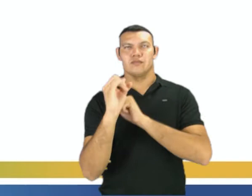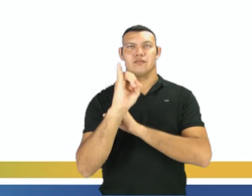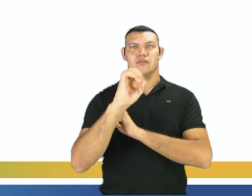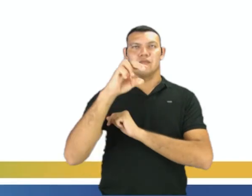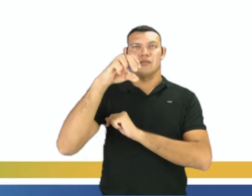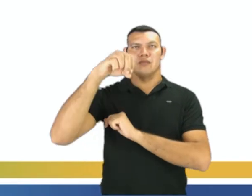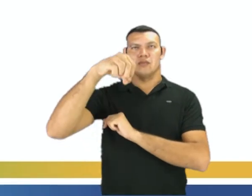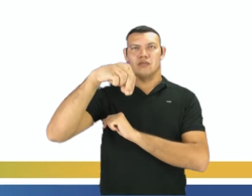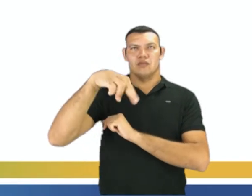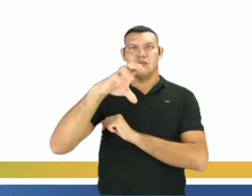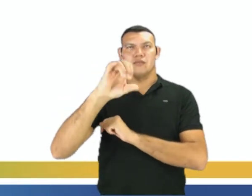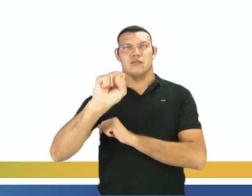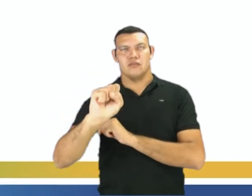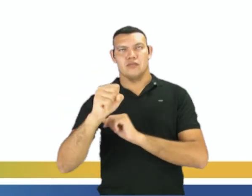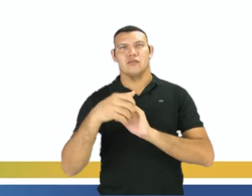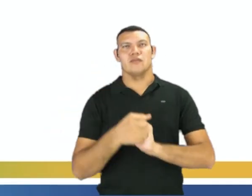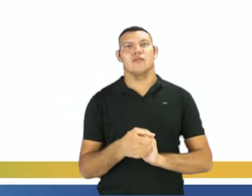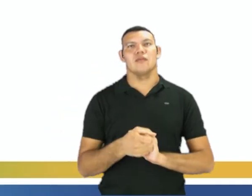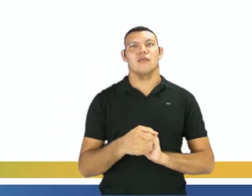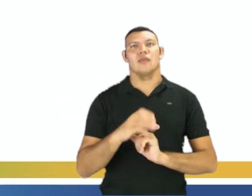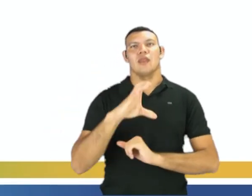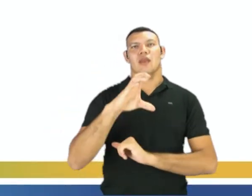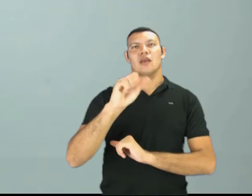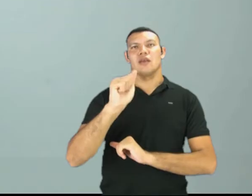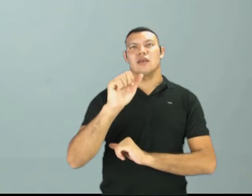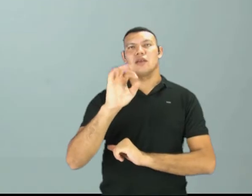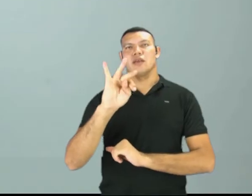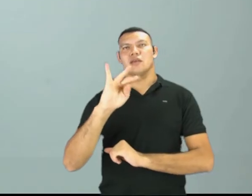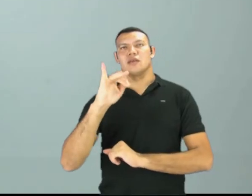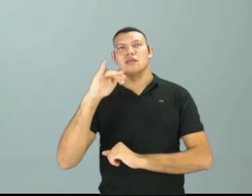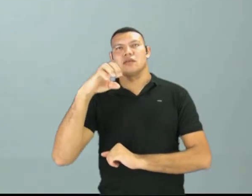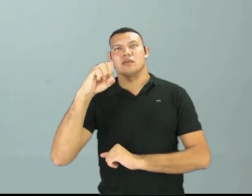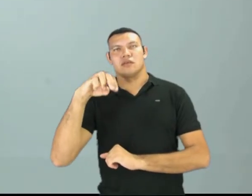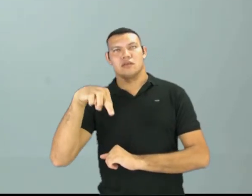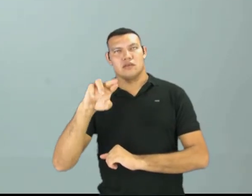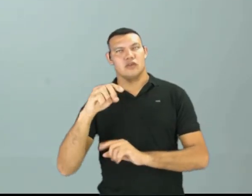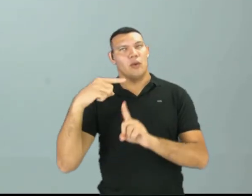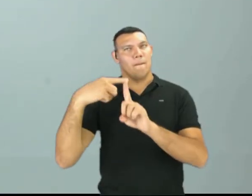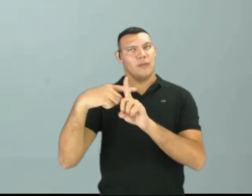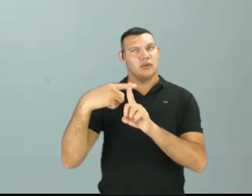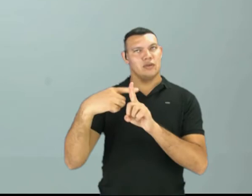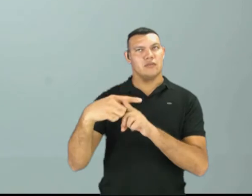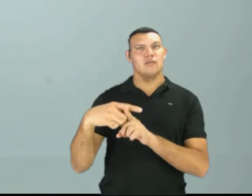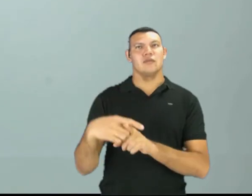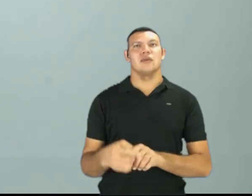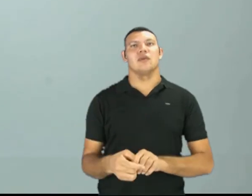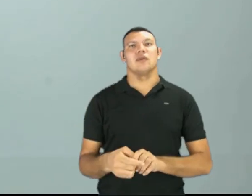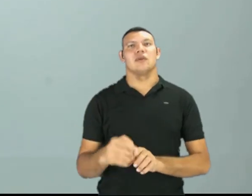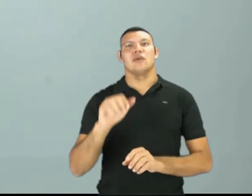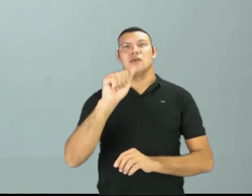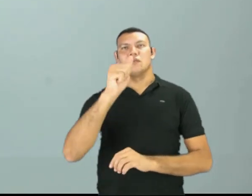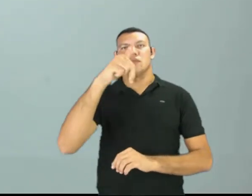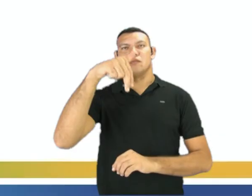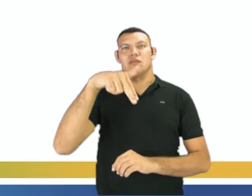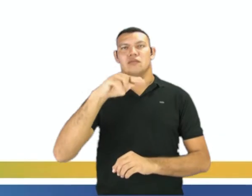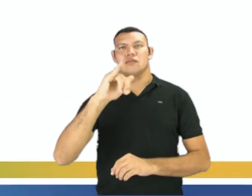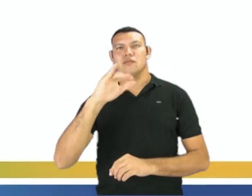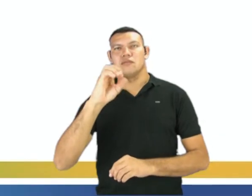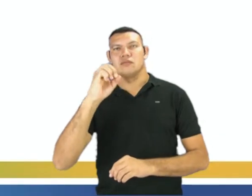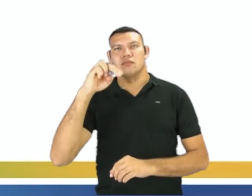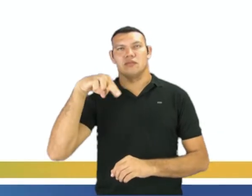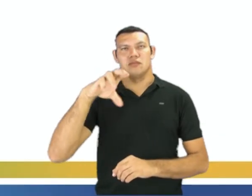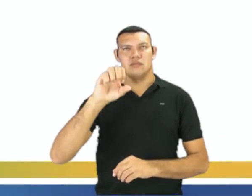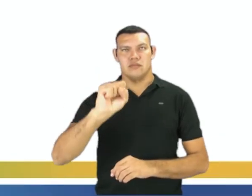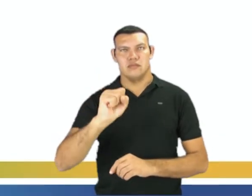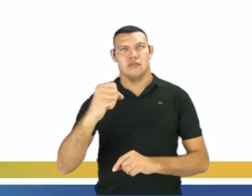são positivos e doam elétrons, e os ânions, que são negativos e recebem elétrons, ok? Então, nós temos aqui,